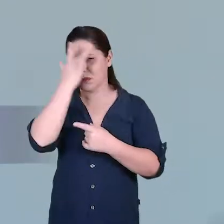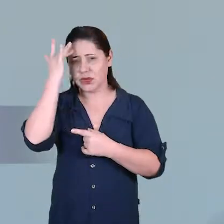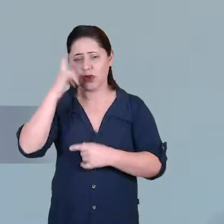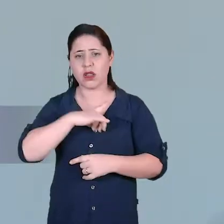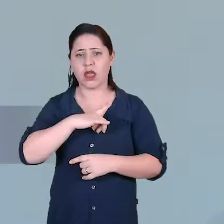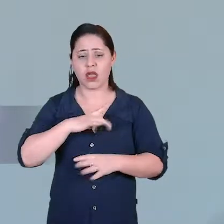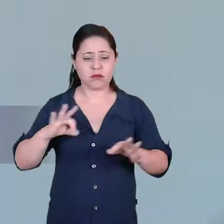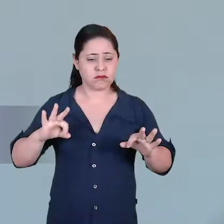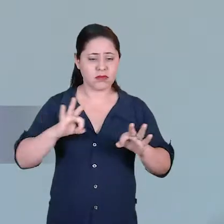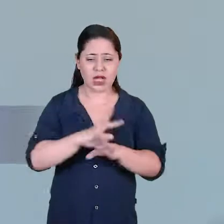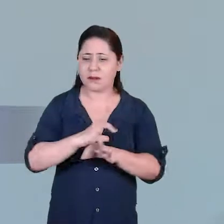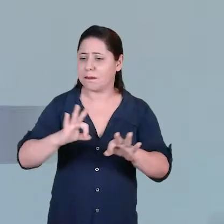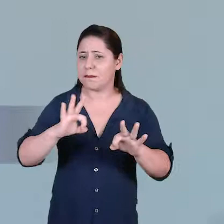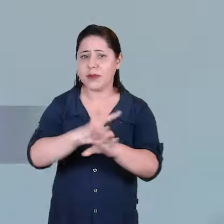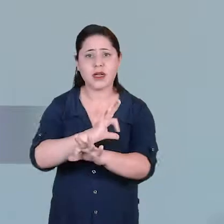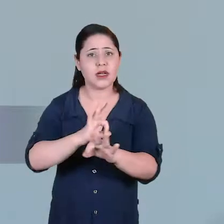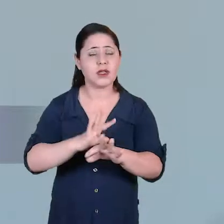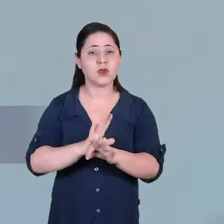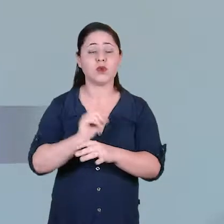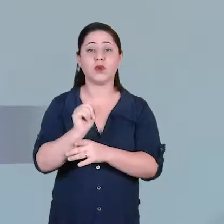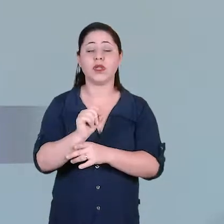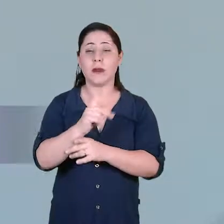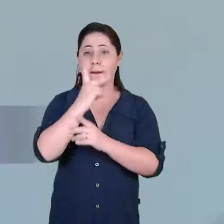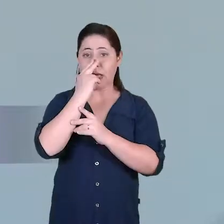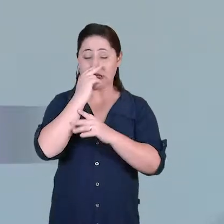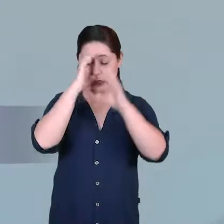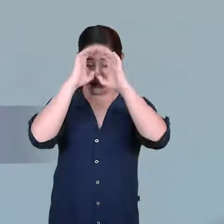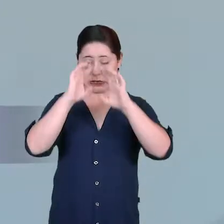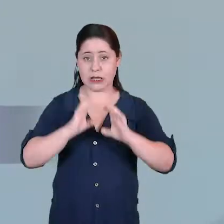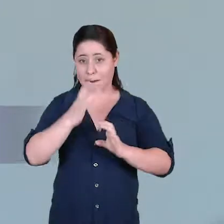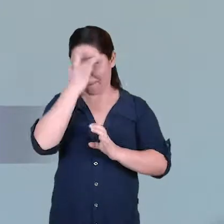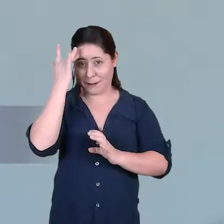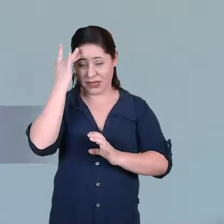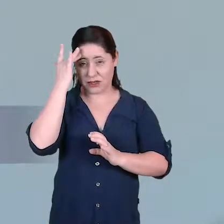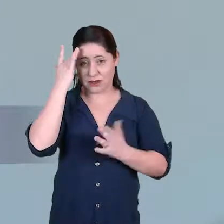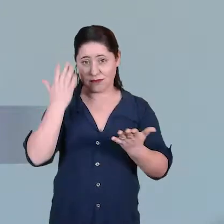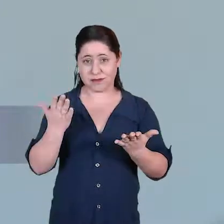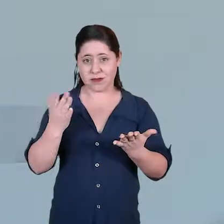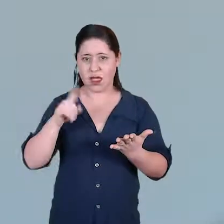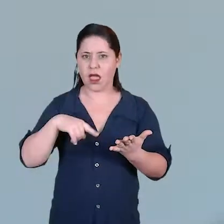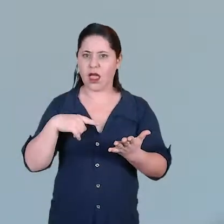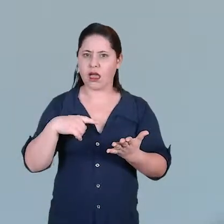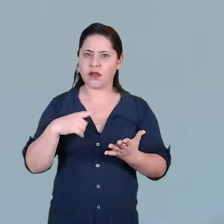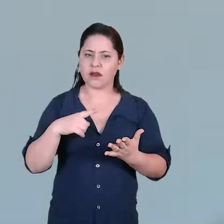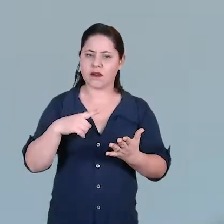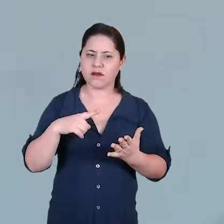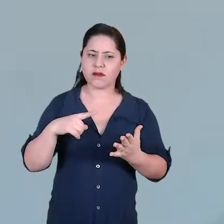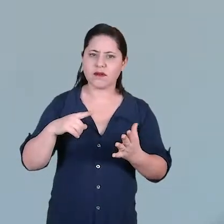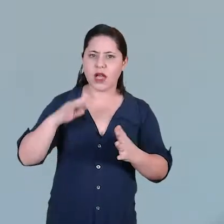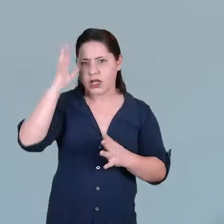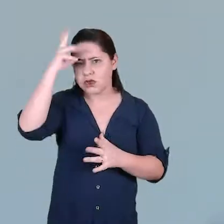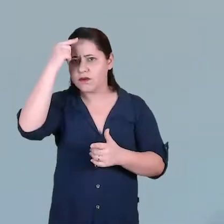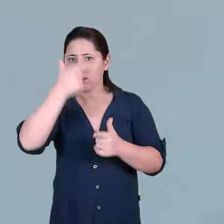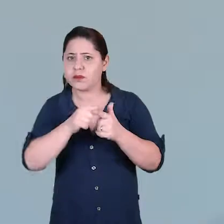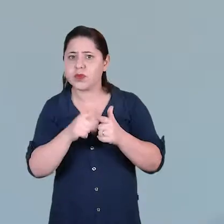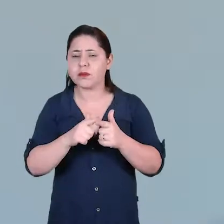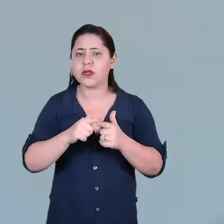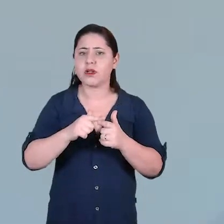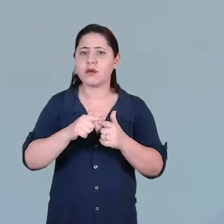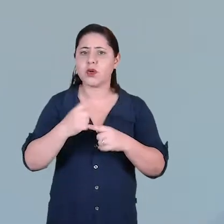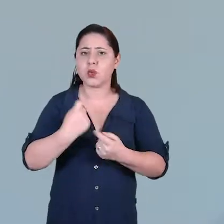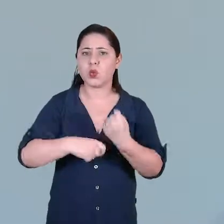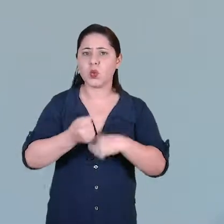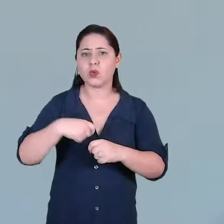acabando com a possibilidade de dignidade humana desse ser? É assim que nós vamos resolver o problema econômico do país?